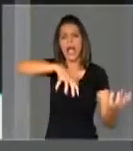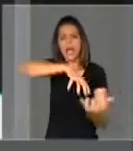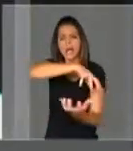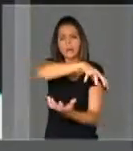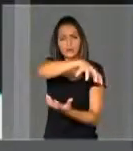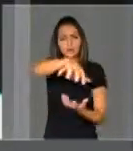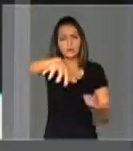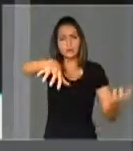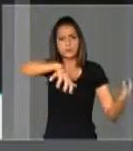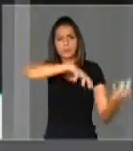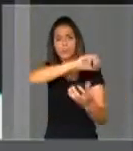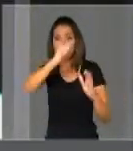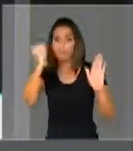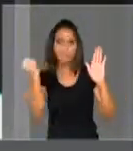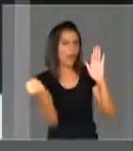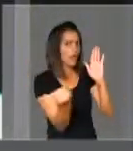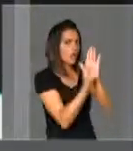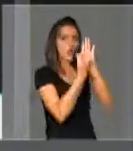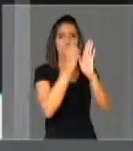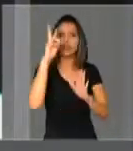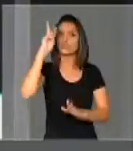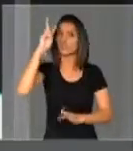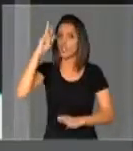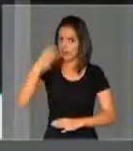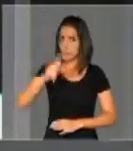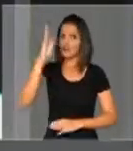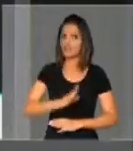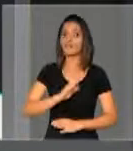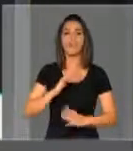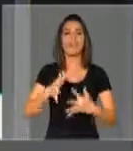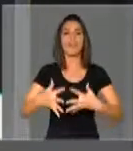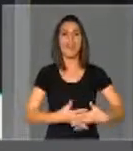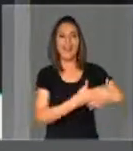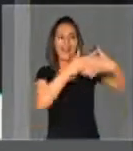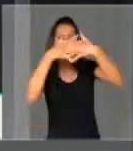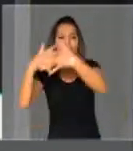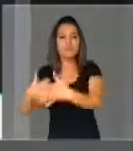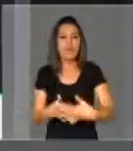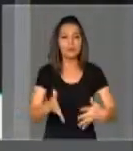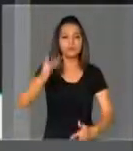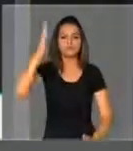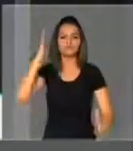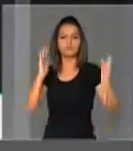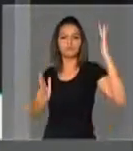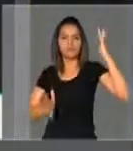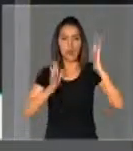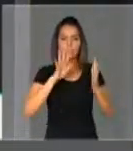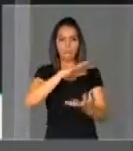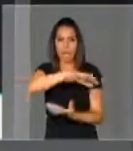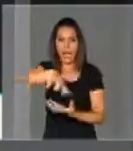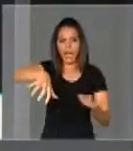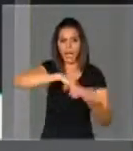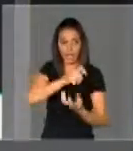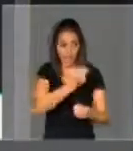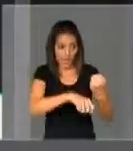paralisações da nossa história, a paralisação dos caminhoneiros. Teve um preço altíssimo para a nossa